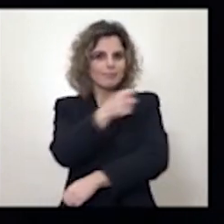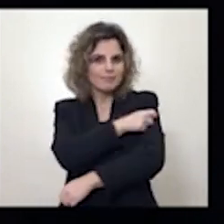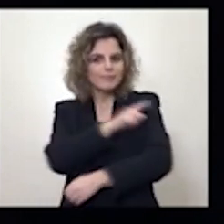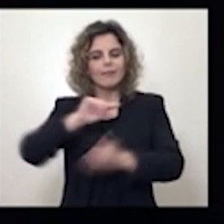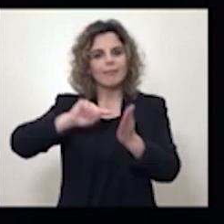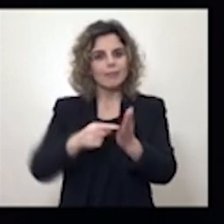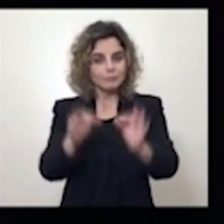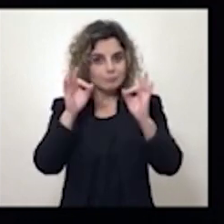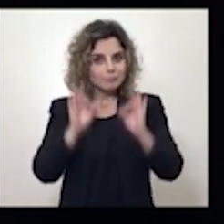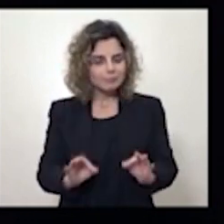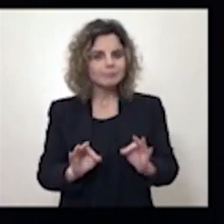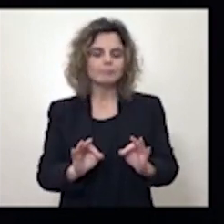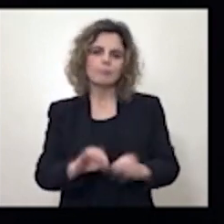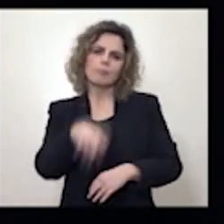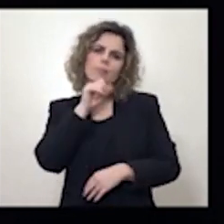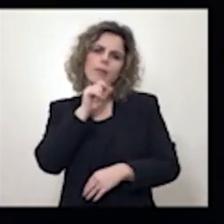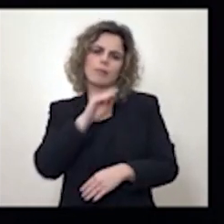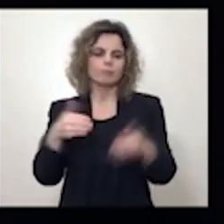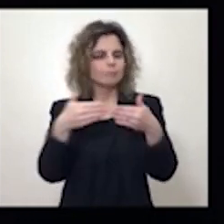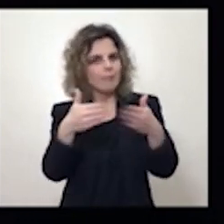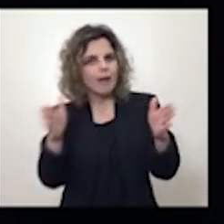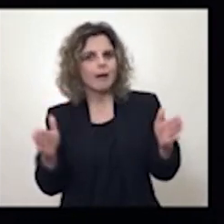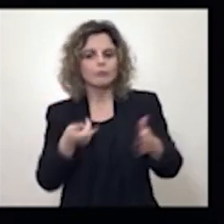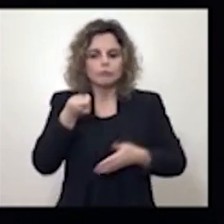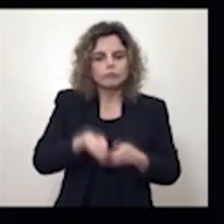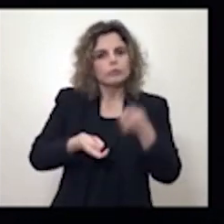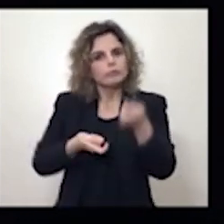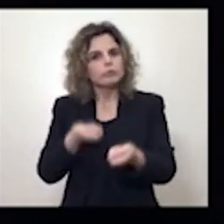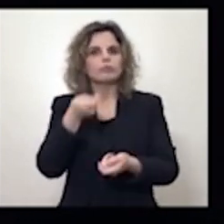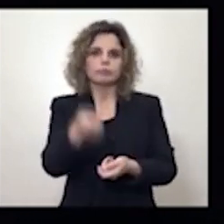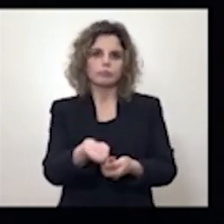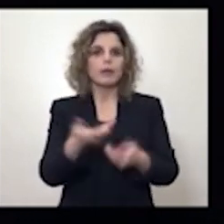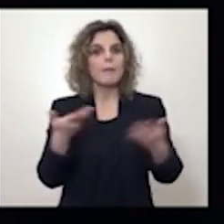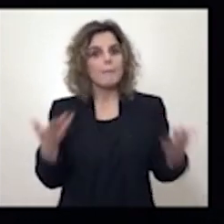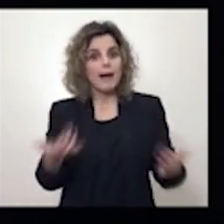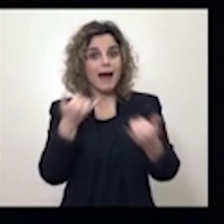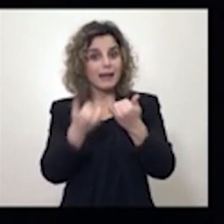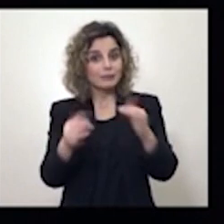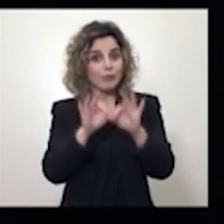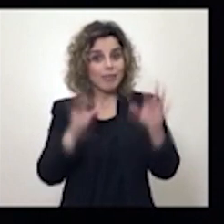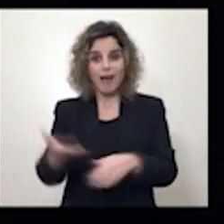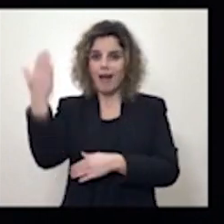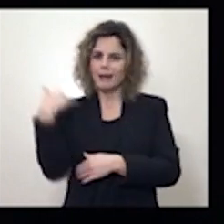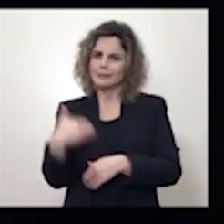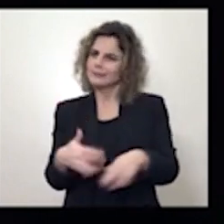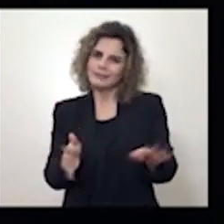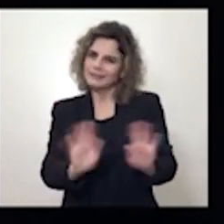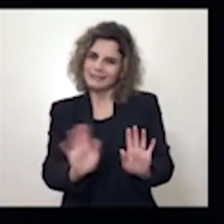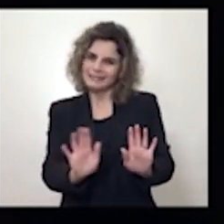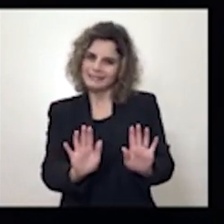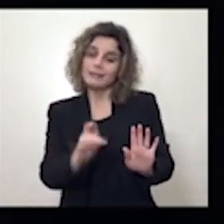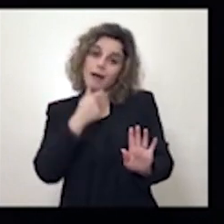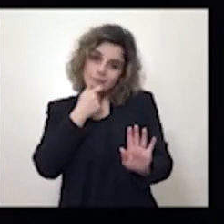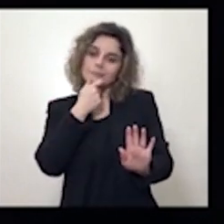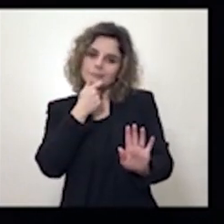testes, seria possível desconfinar por fases, sem os riscos corridos no passado. Estas